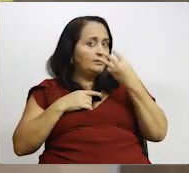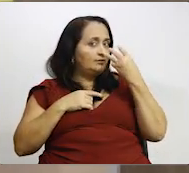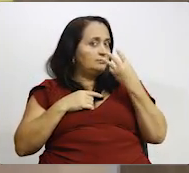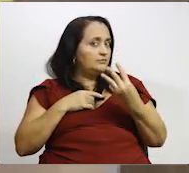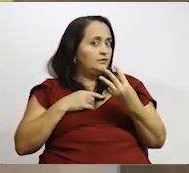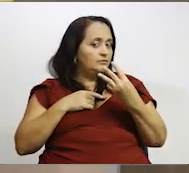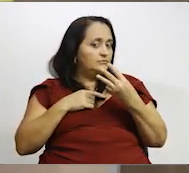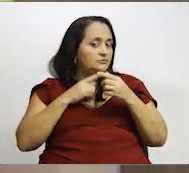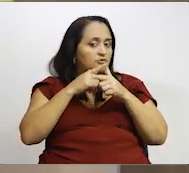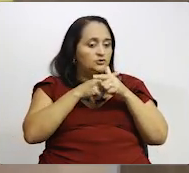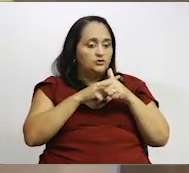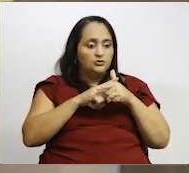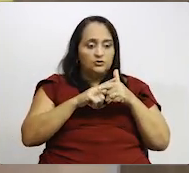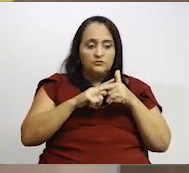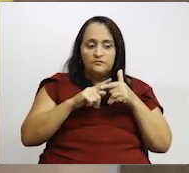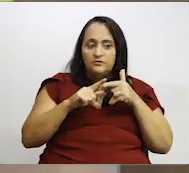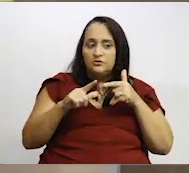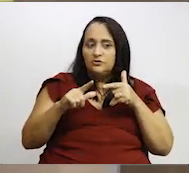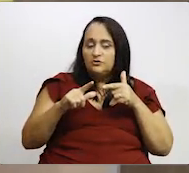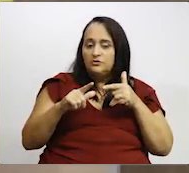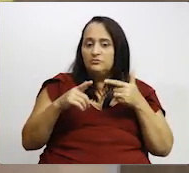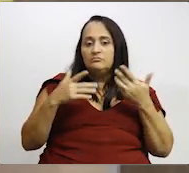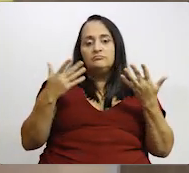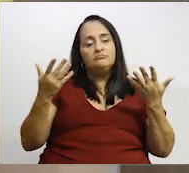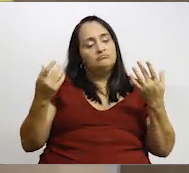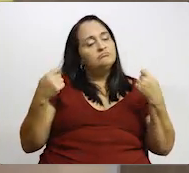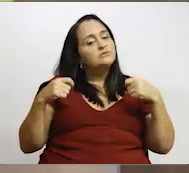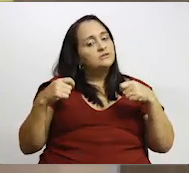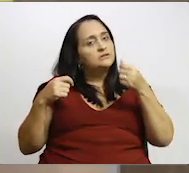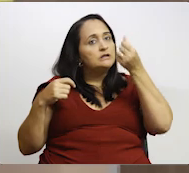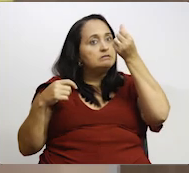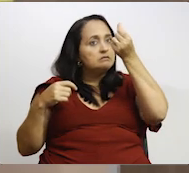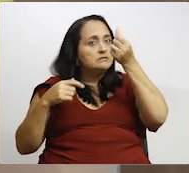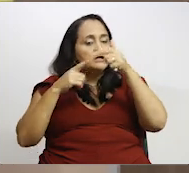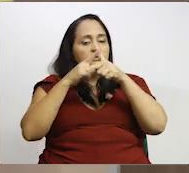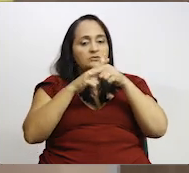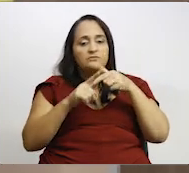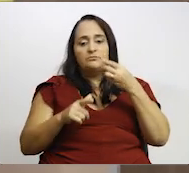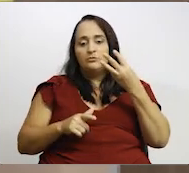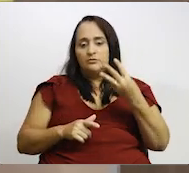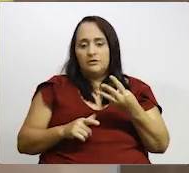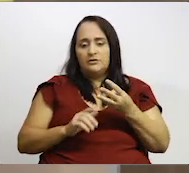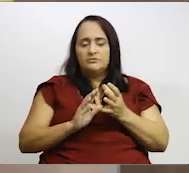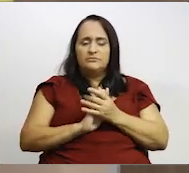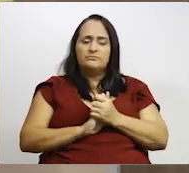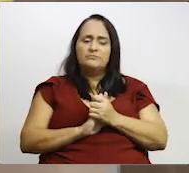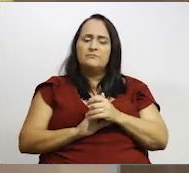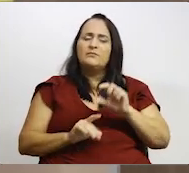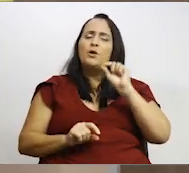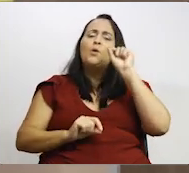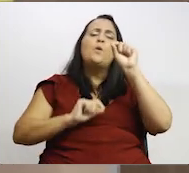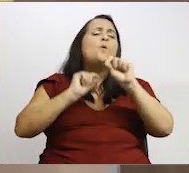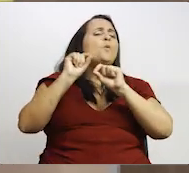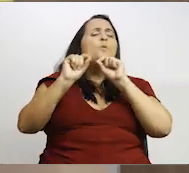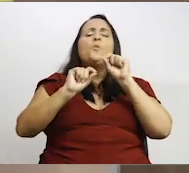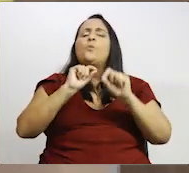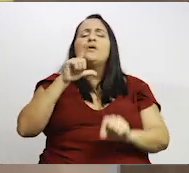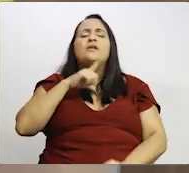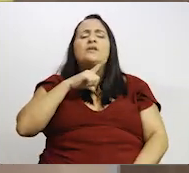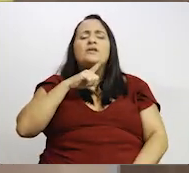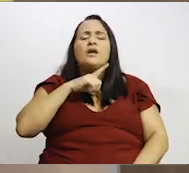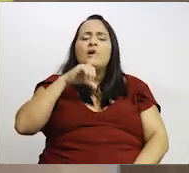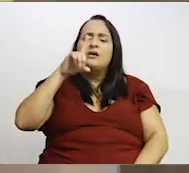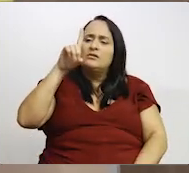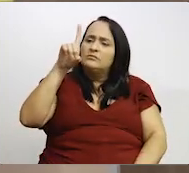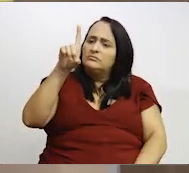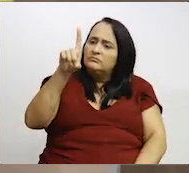cada uma fica com 2 chocolates para ser justo. Então, o que é o dividendo? Dividendo é